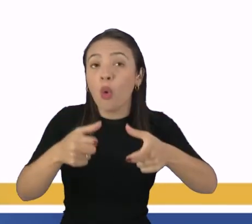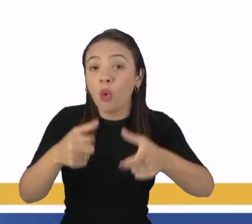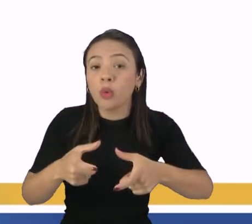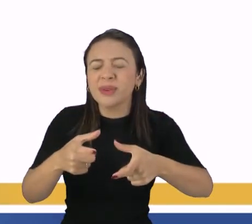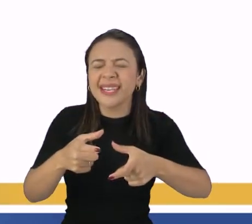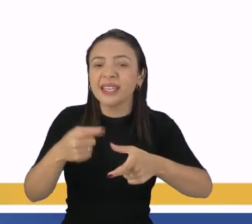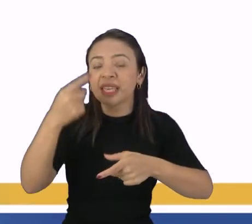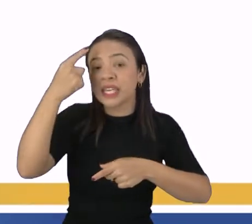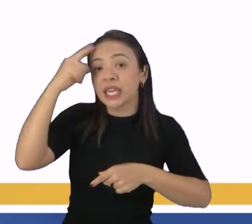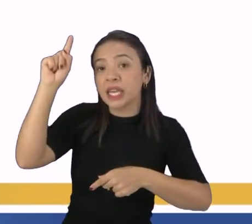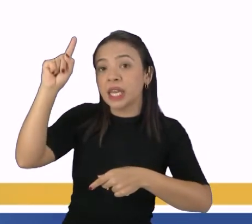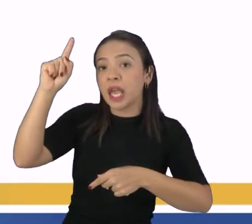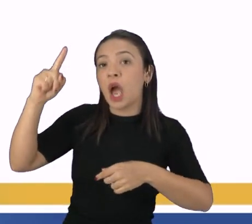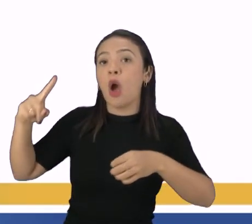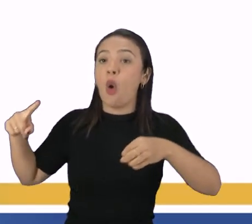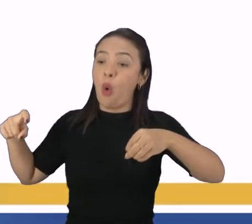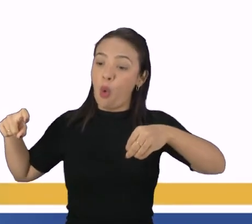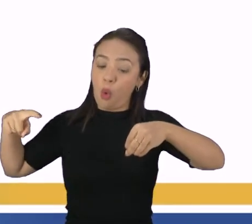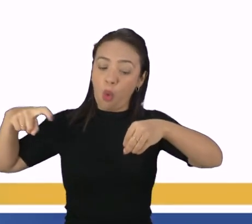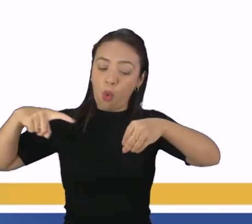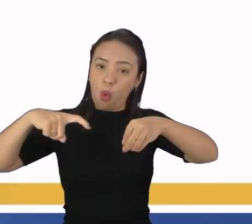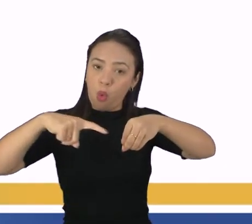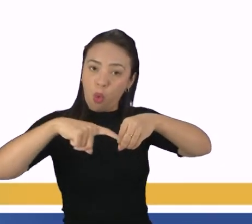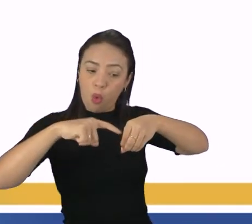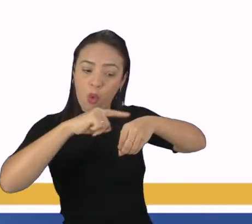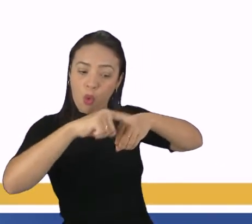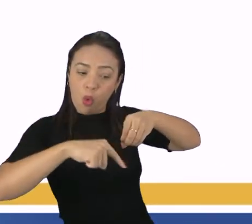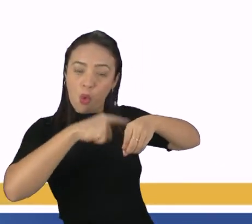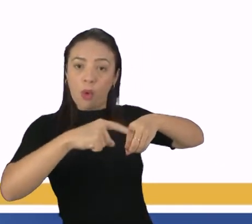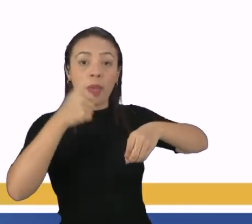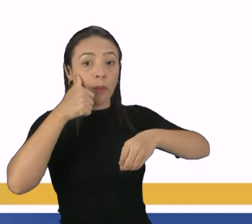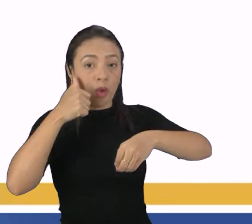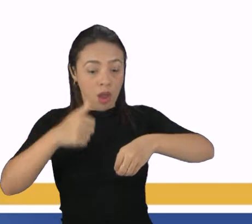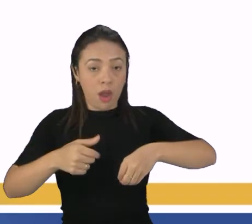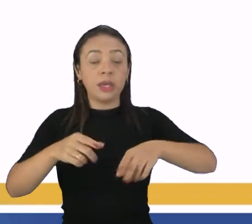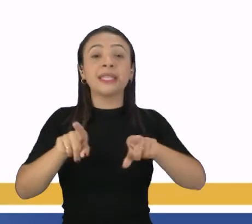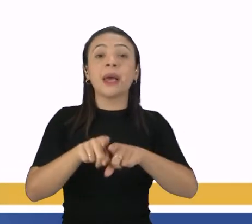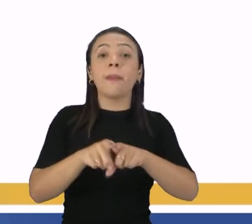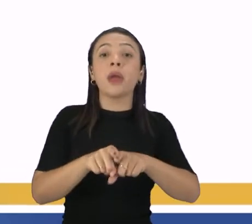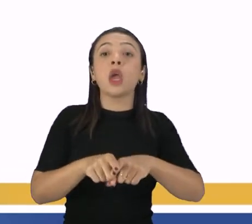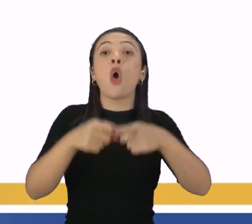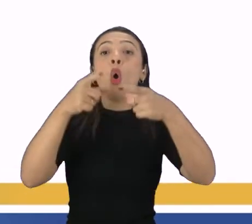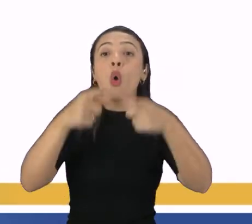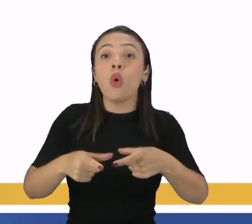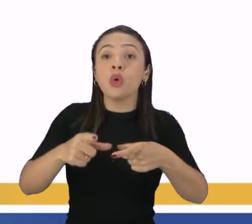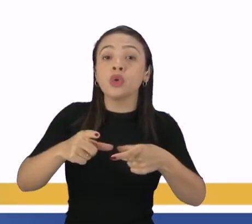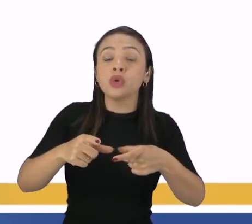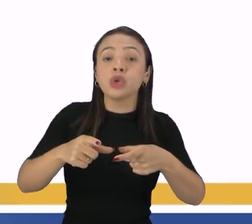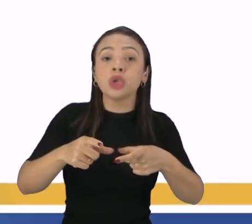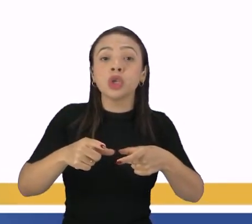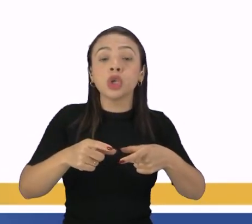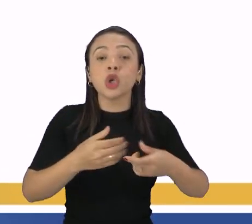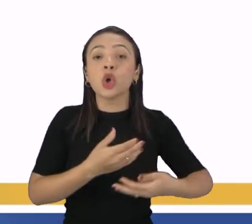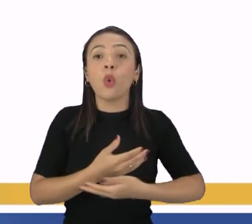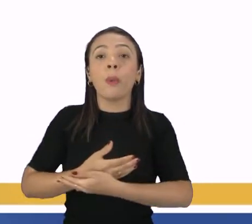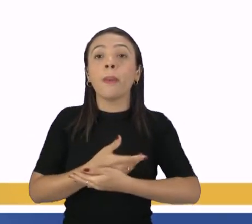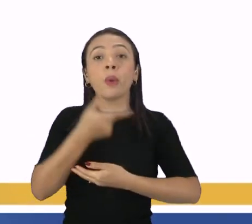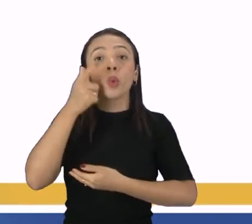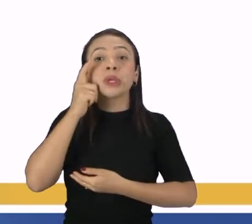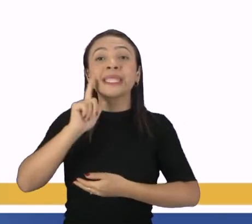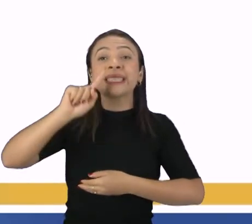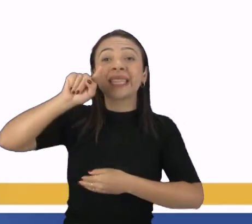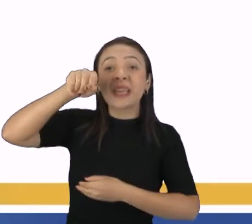produzido os gametas femininos, né, os ovócitos, e qual é o lugar em que o embrião, após a fecundação, em que o embrião vai